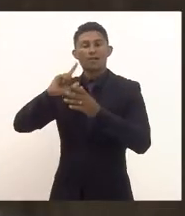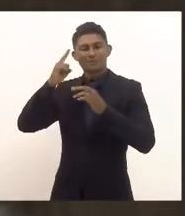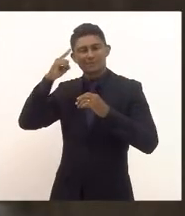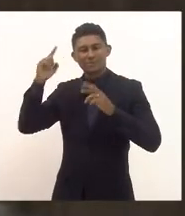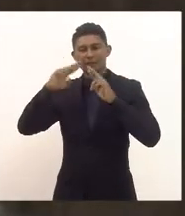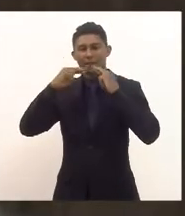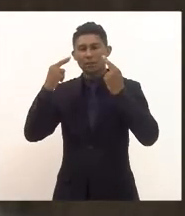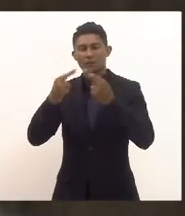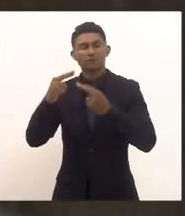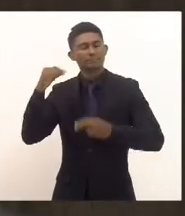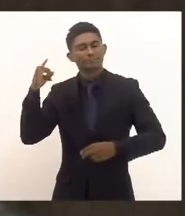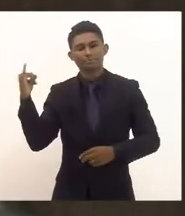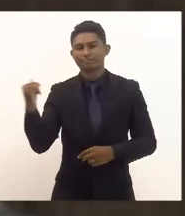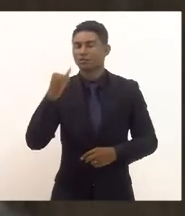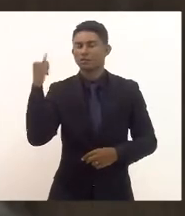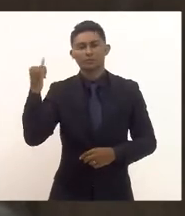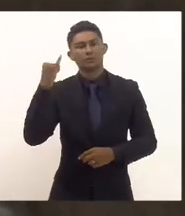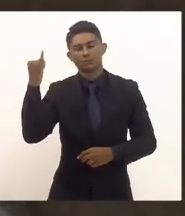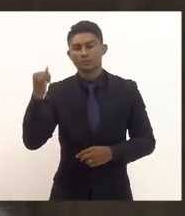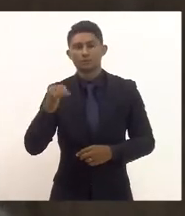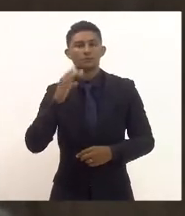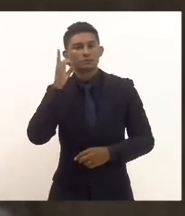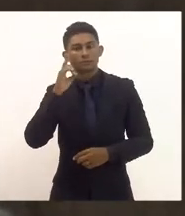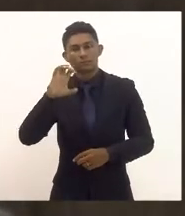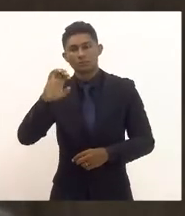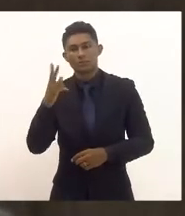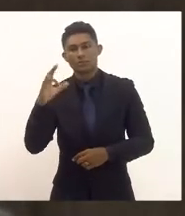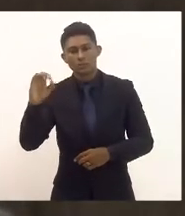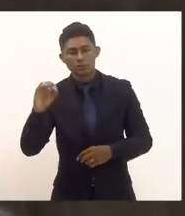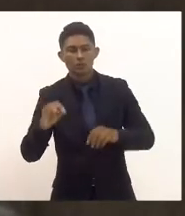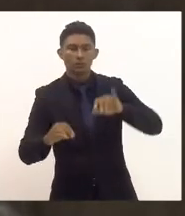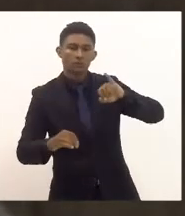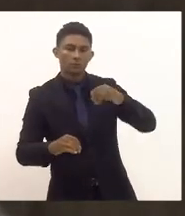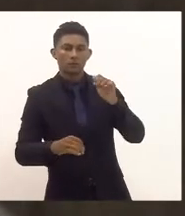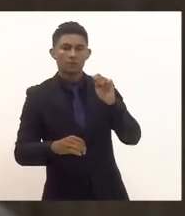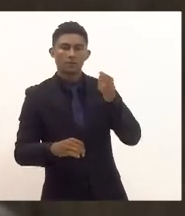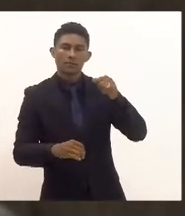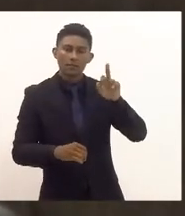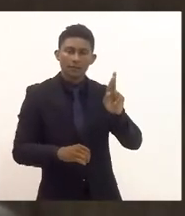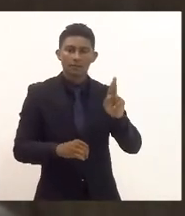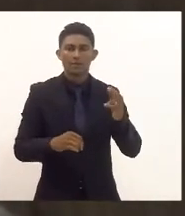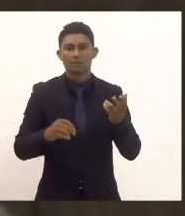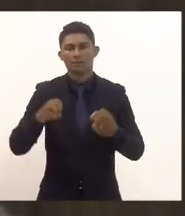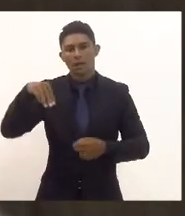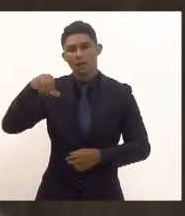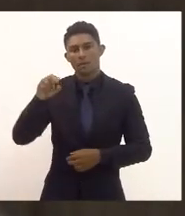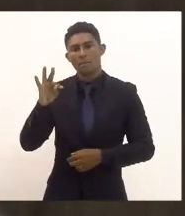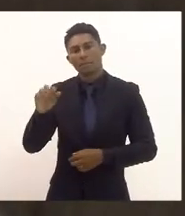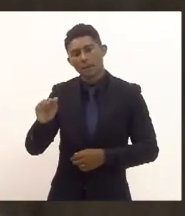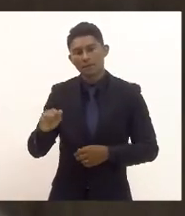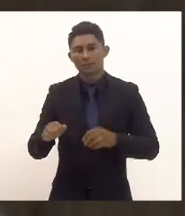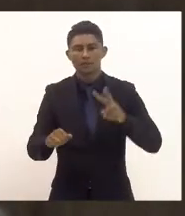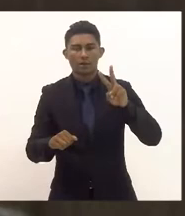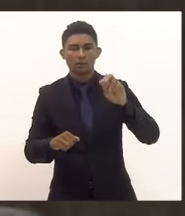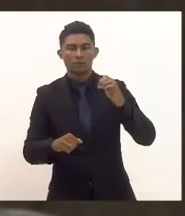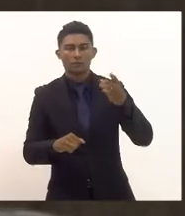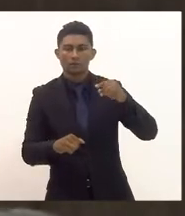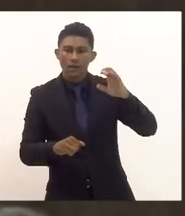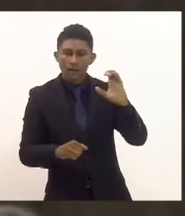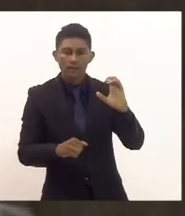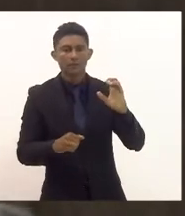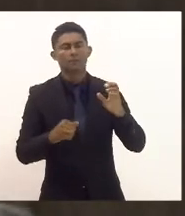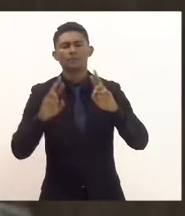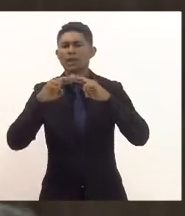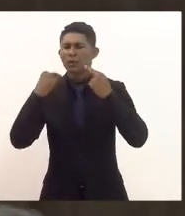importante produtiva Deputado Chico Machado Jaime teu cu a deputada Martha Rocha waldeck acho que foi uma reunião produtiva